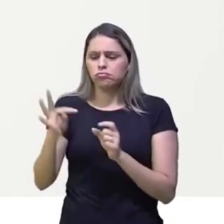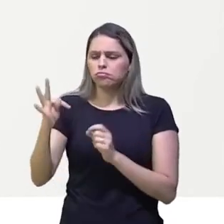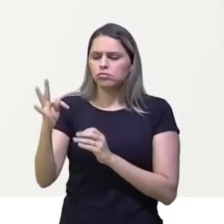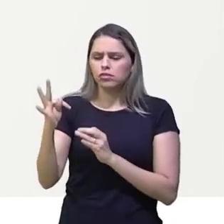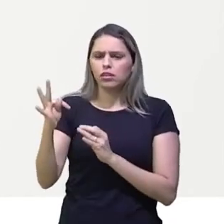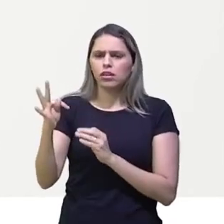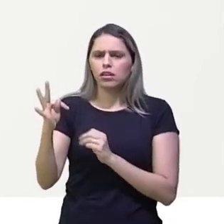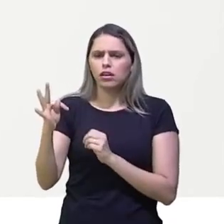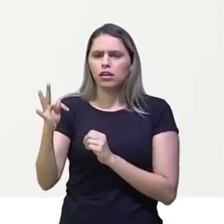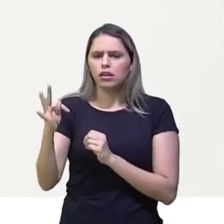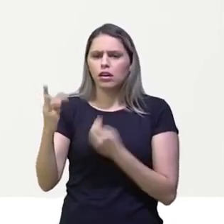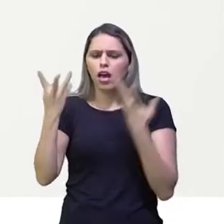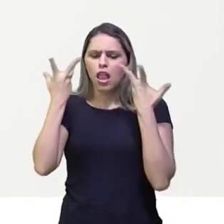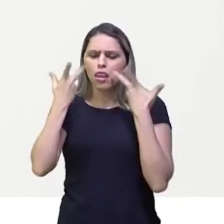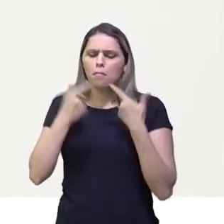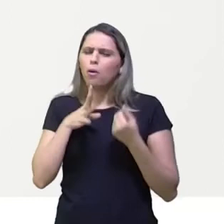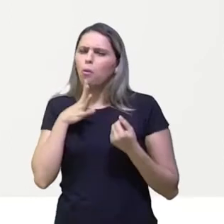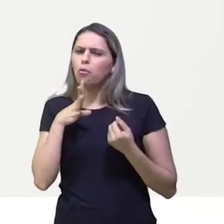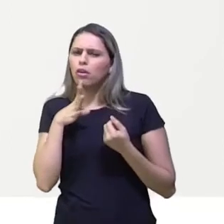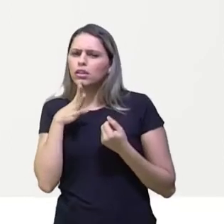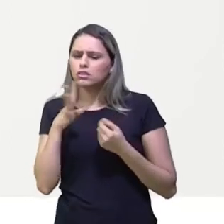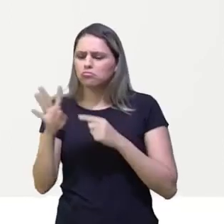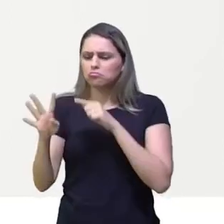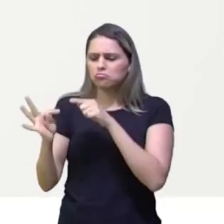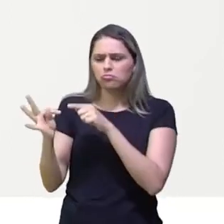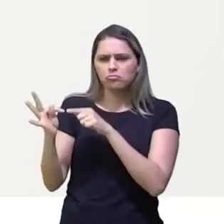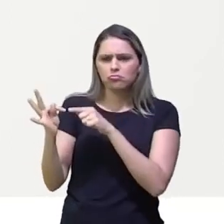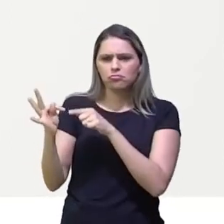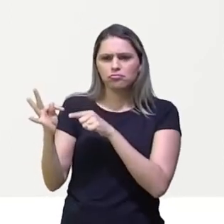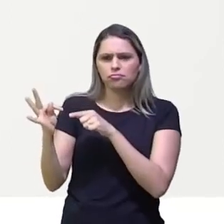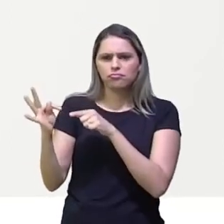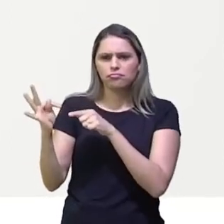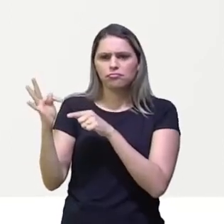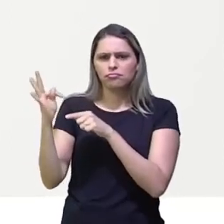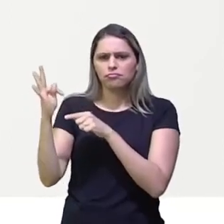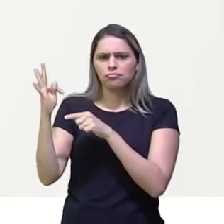no meio da palavra. Quem pode me dizer?